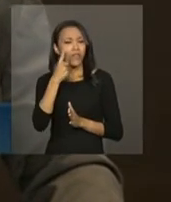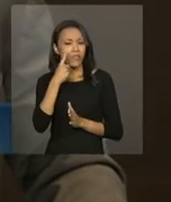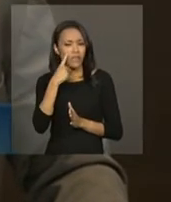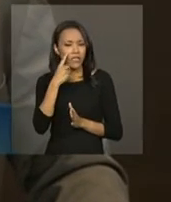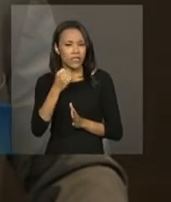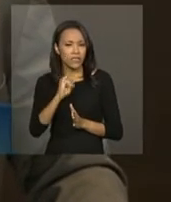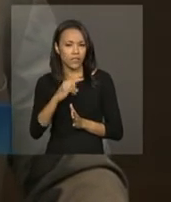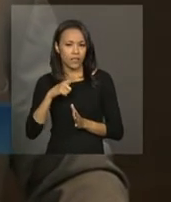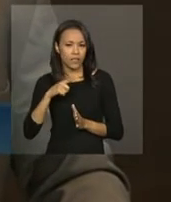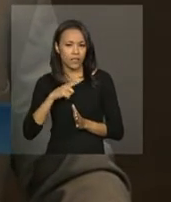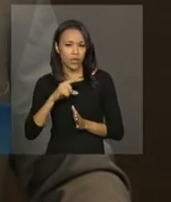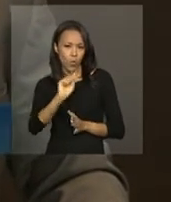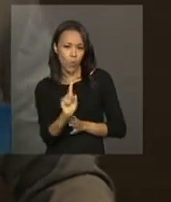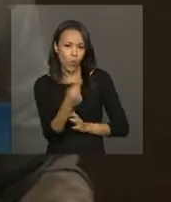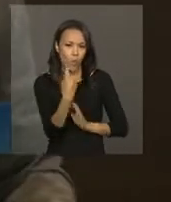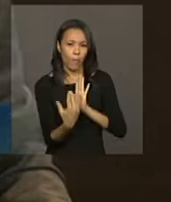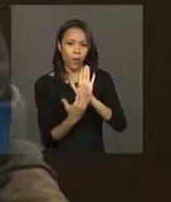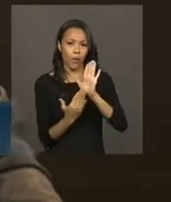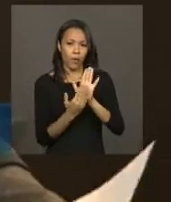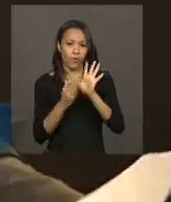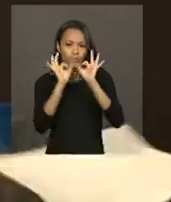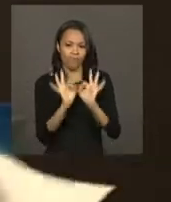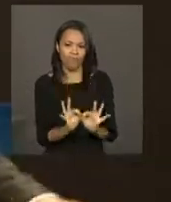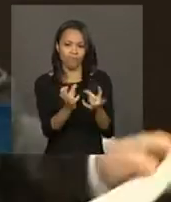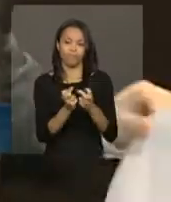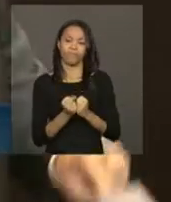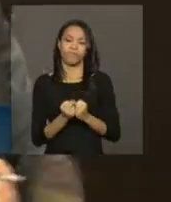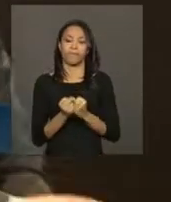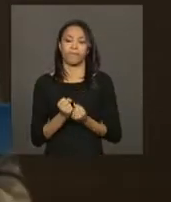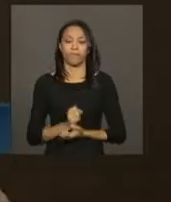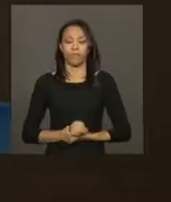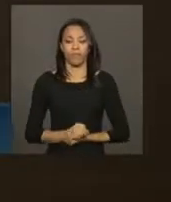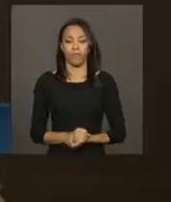existência de Alo menos uma proposta válida